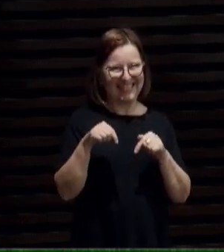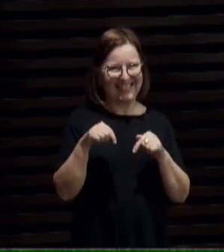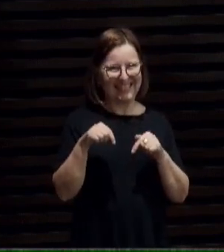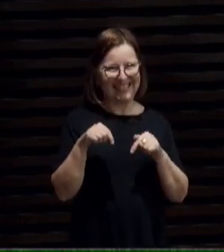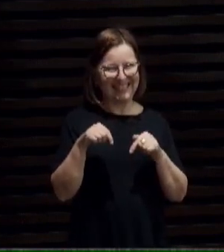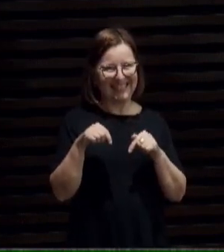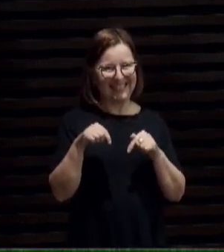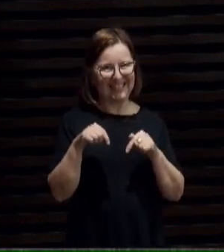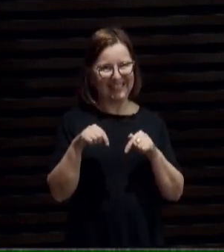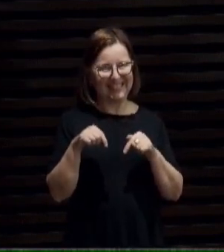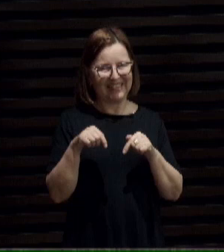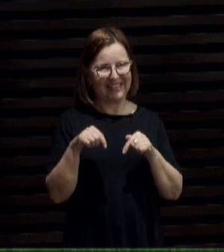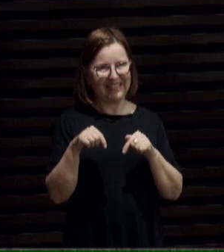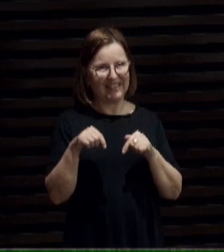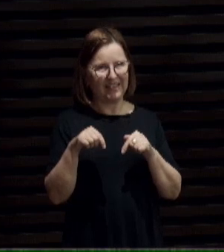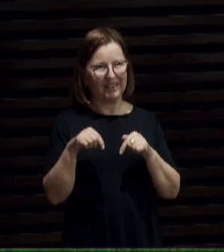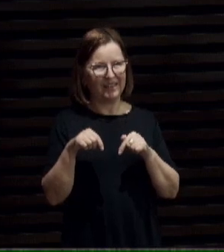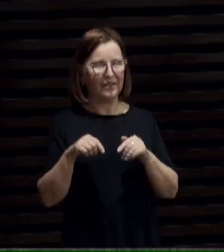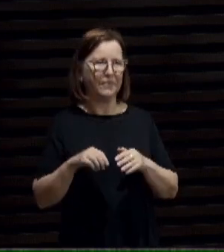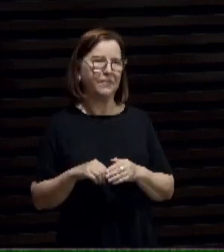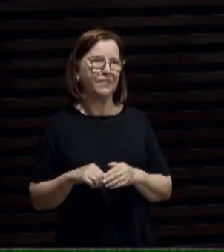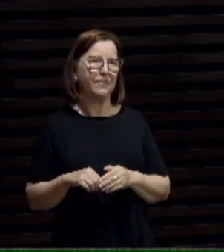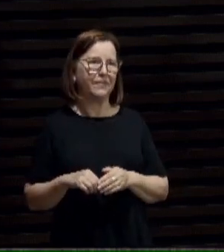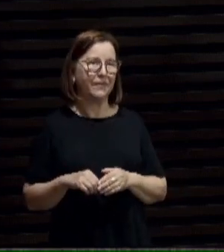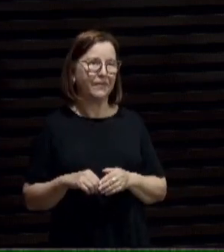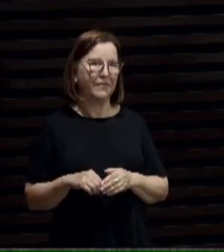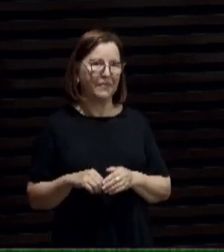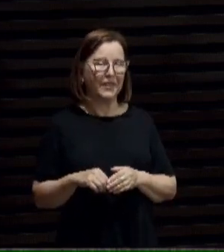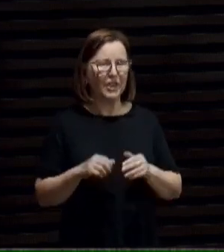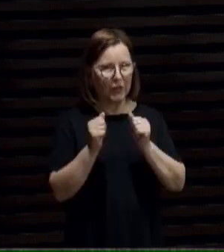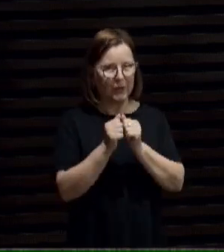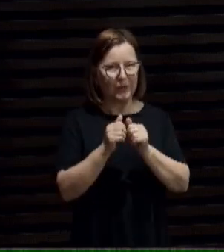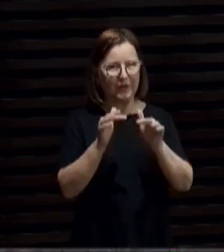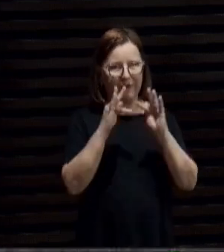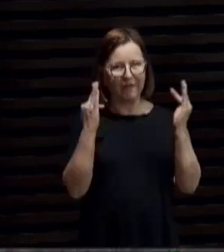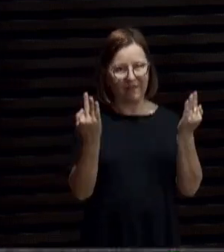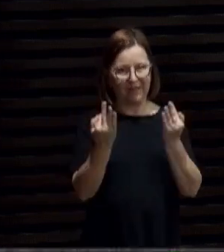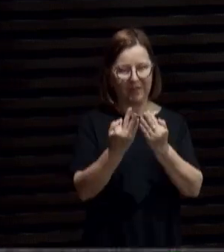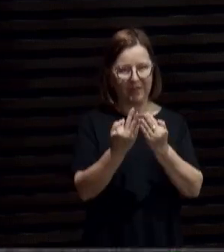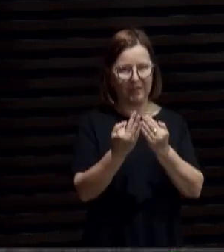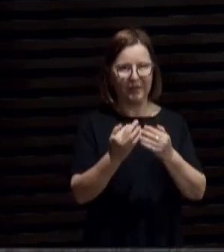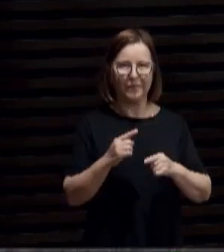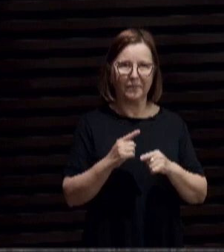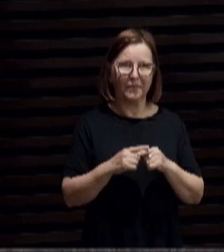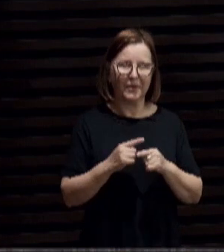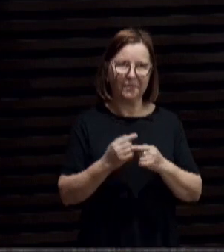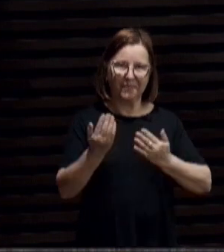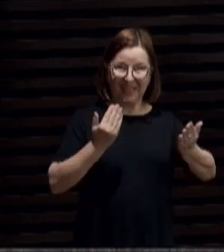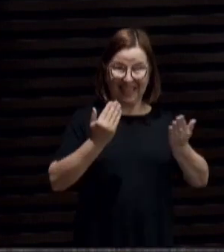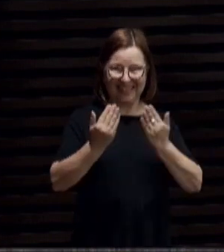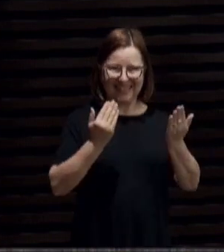Eu vou ser tratado aqui na família. Porque a